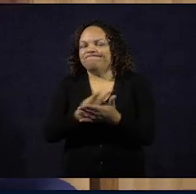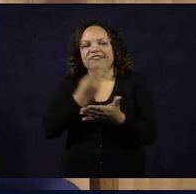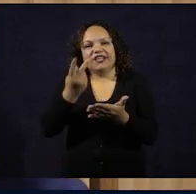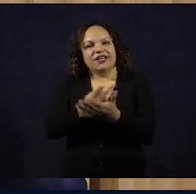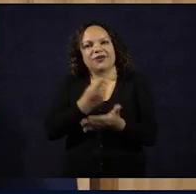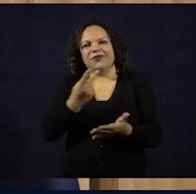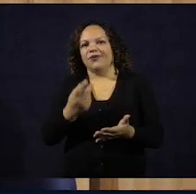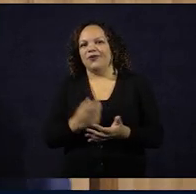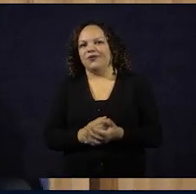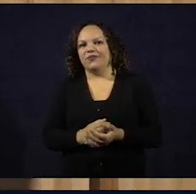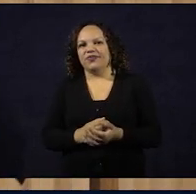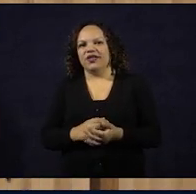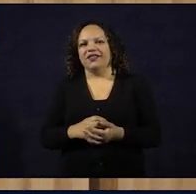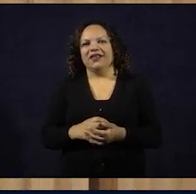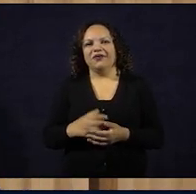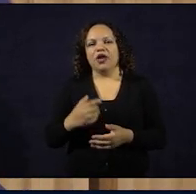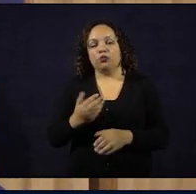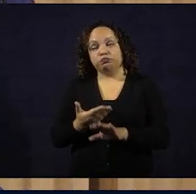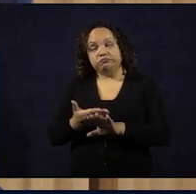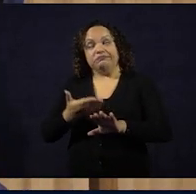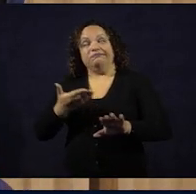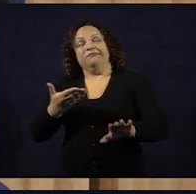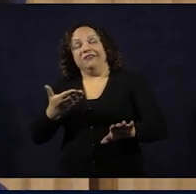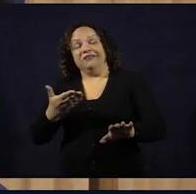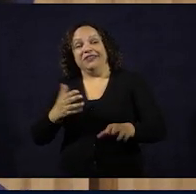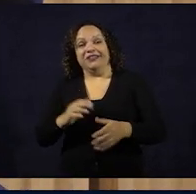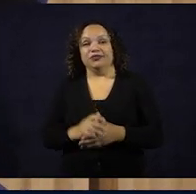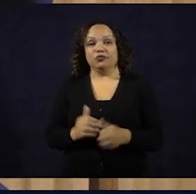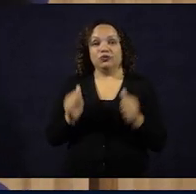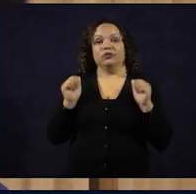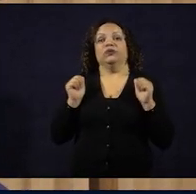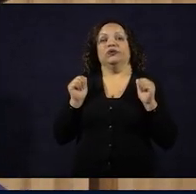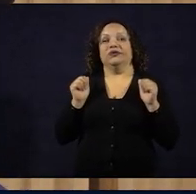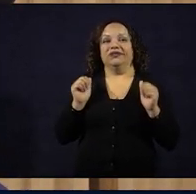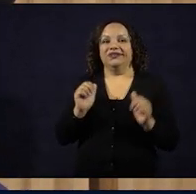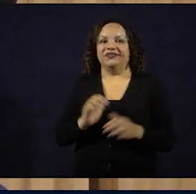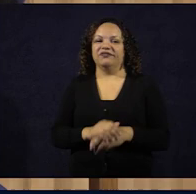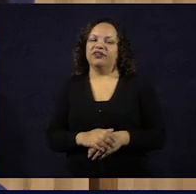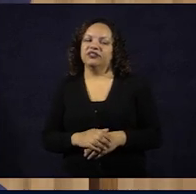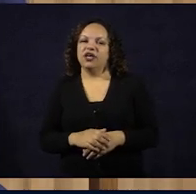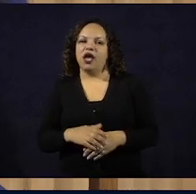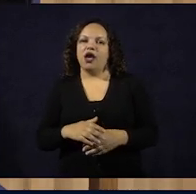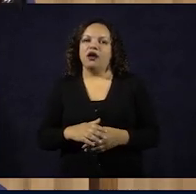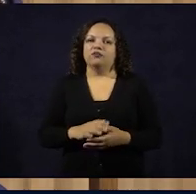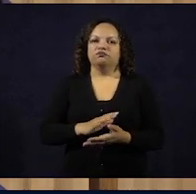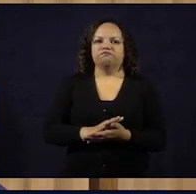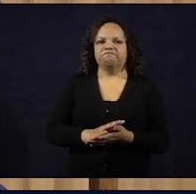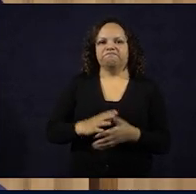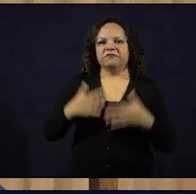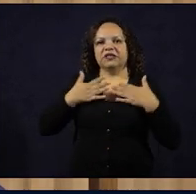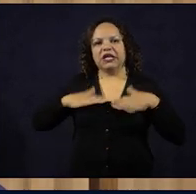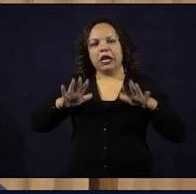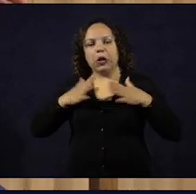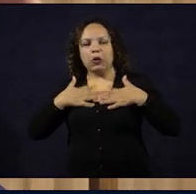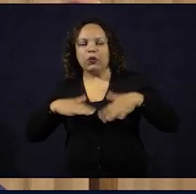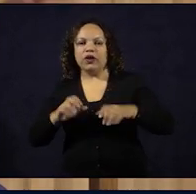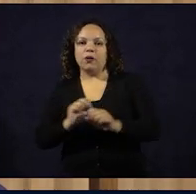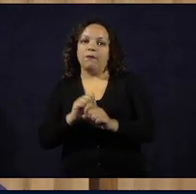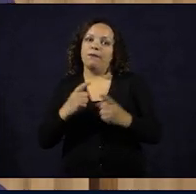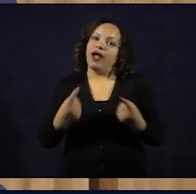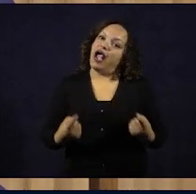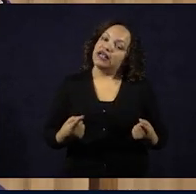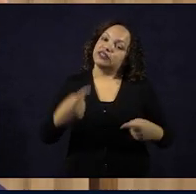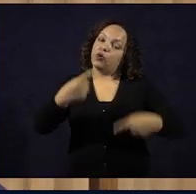eu prefiro manter aqui uma certa distância acho que vai ser um ambiente de slow motion Mas eles vão acabar acho que o caso base